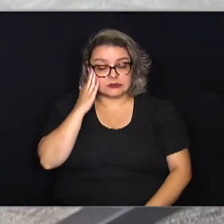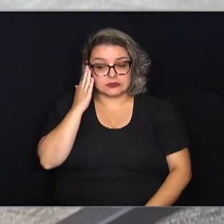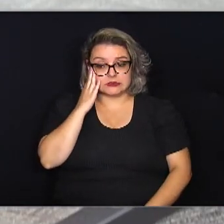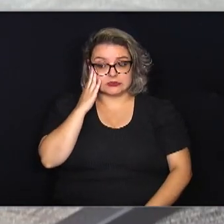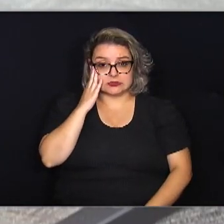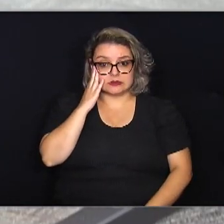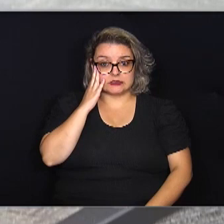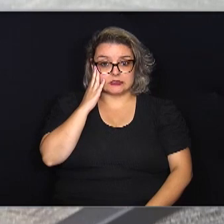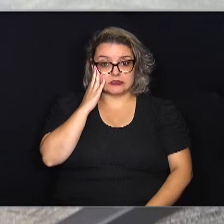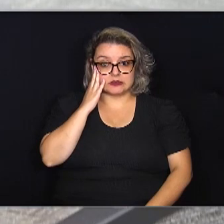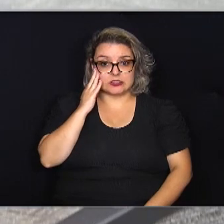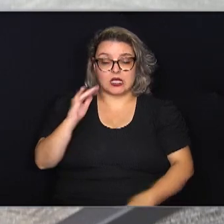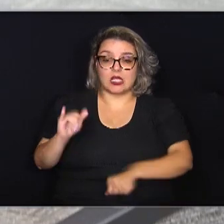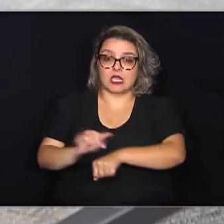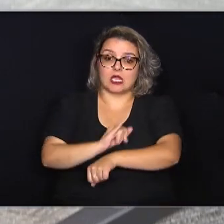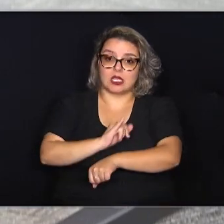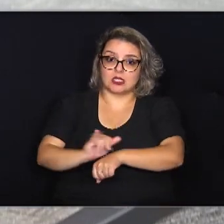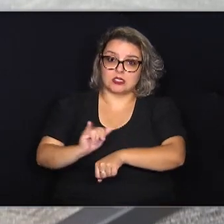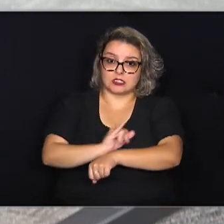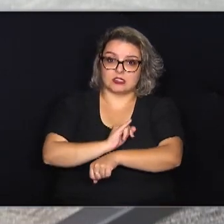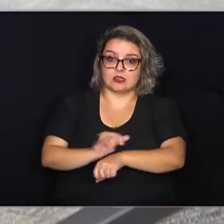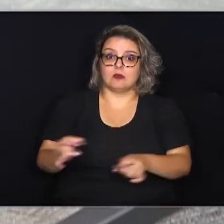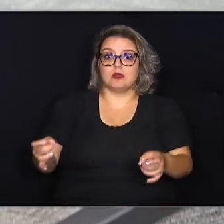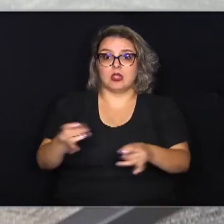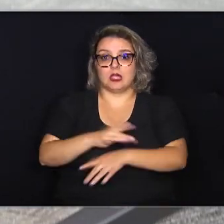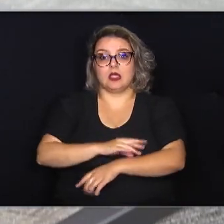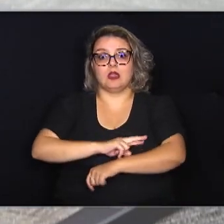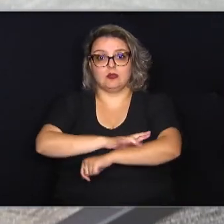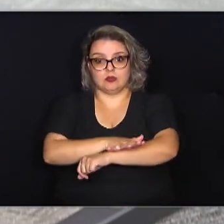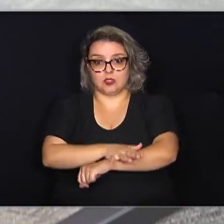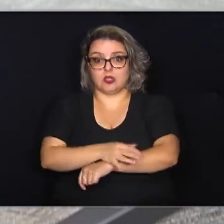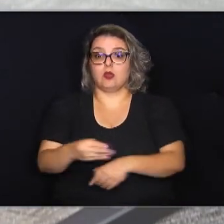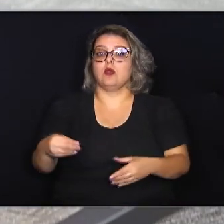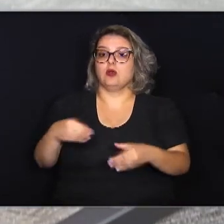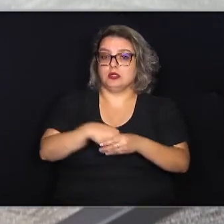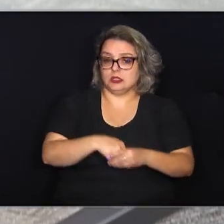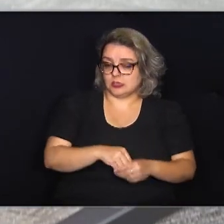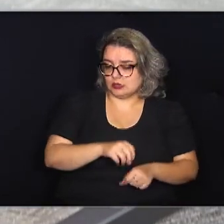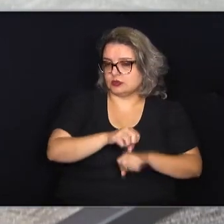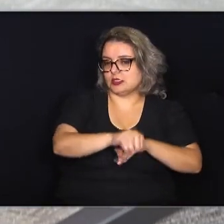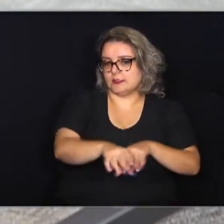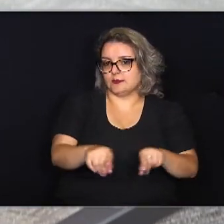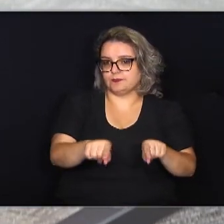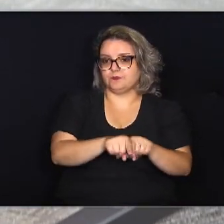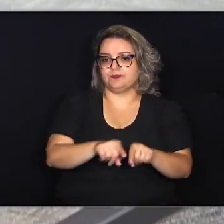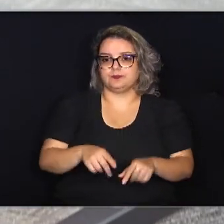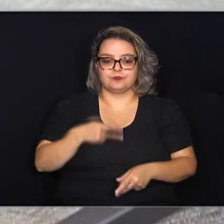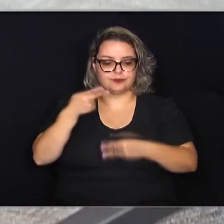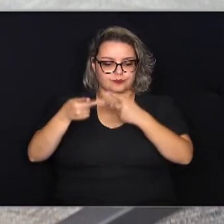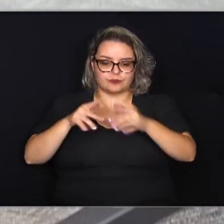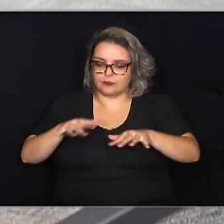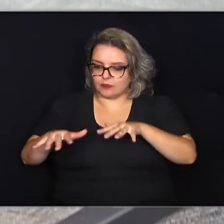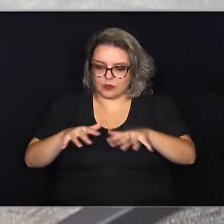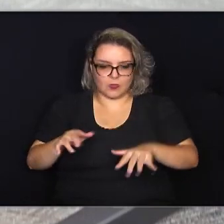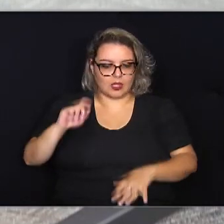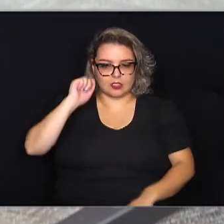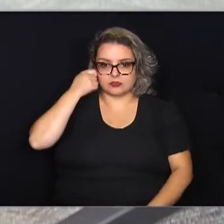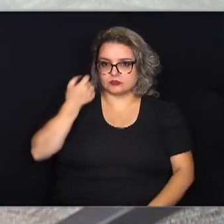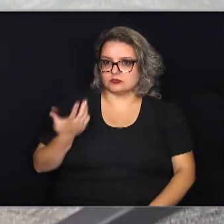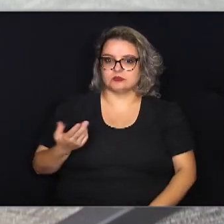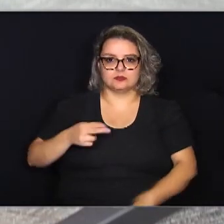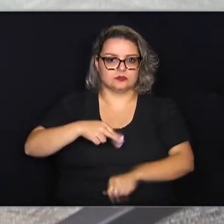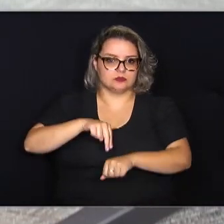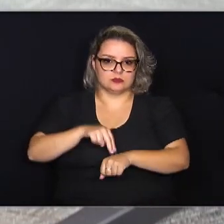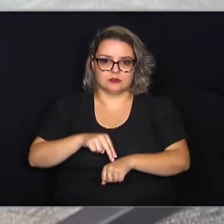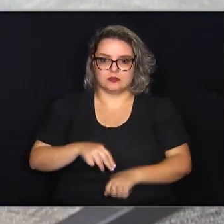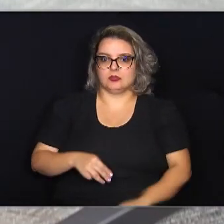a saída para se combater o racismo também passa pela educação. Se a gente for falar dos movimentos negros nacionais, como